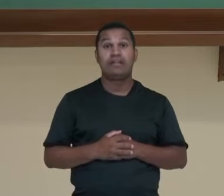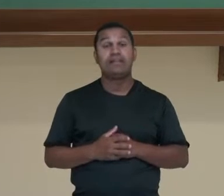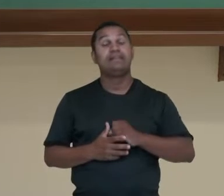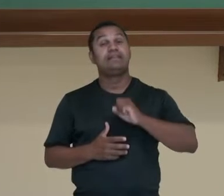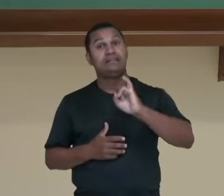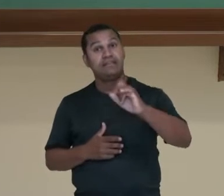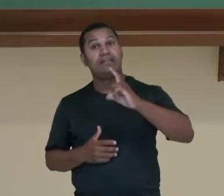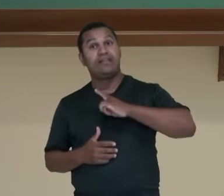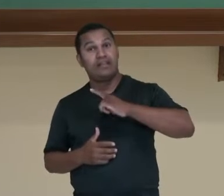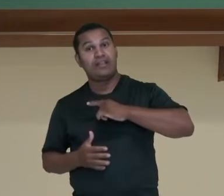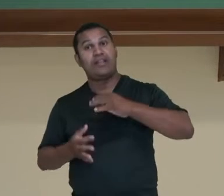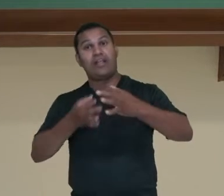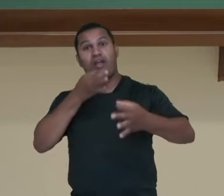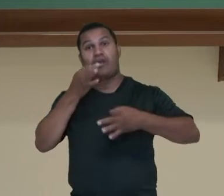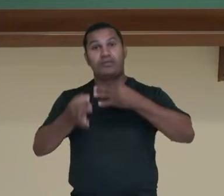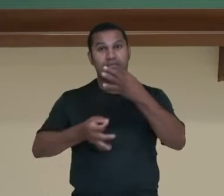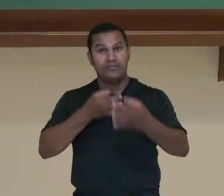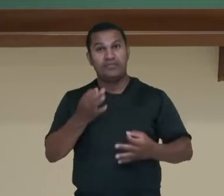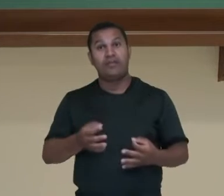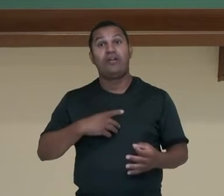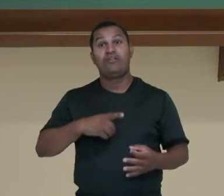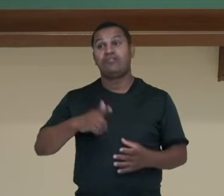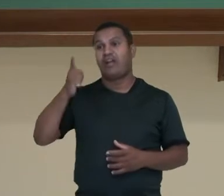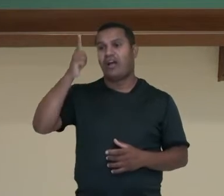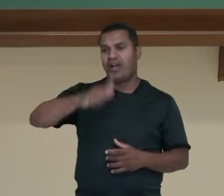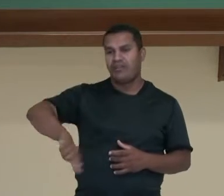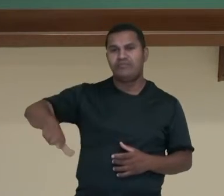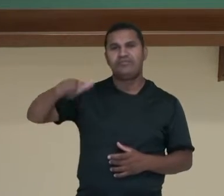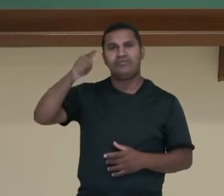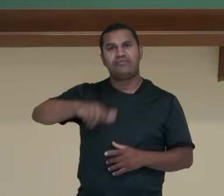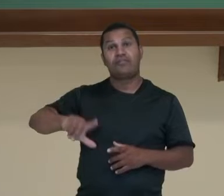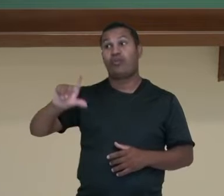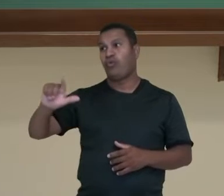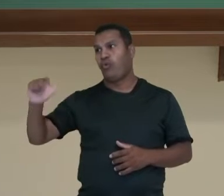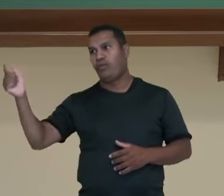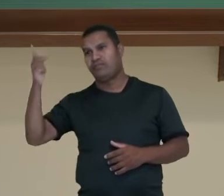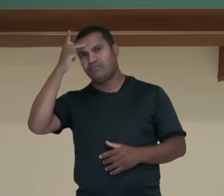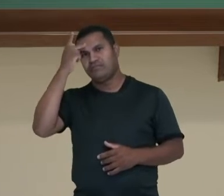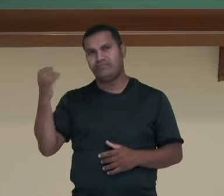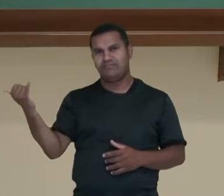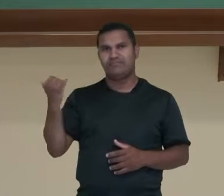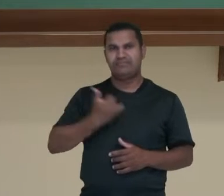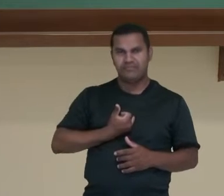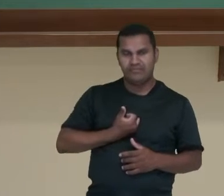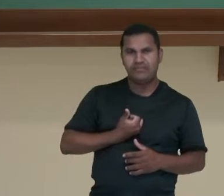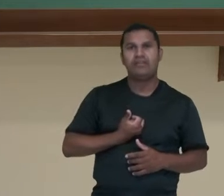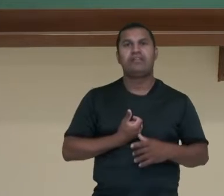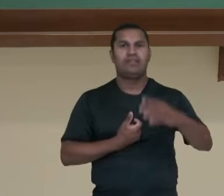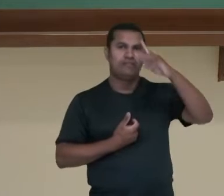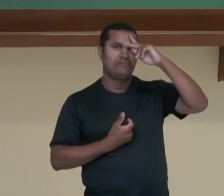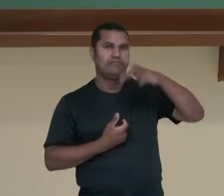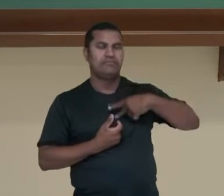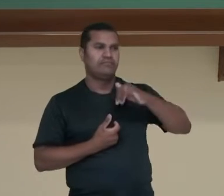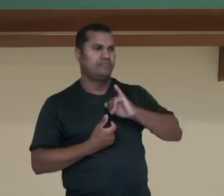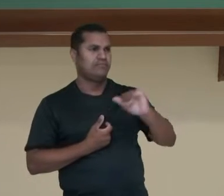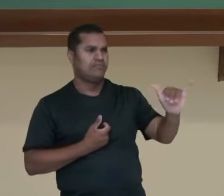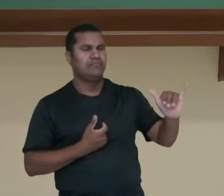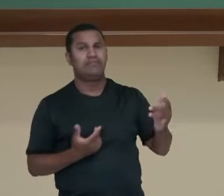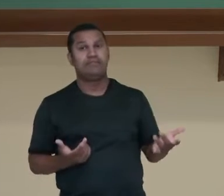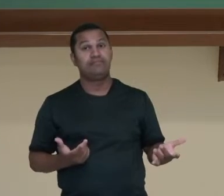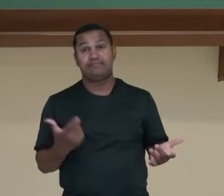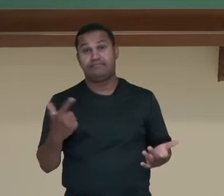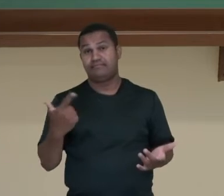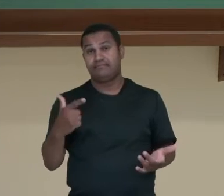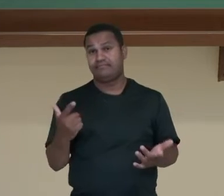essa avaliação, o que eu vou estar fazendo? Eu vou estar repetindo o que outra pessoa falou. Eu não estou fazendo avaliação por mim própria. Eu não tenho essa